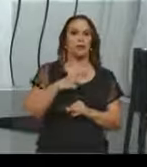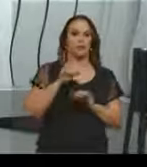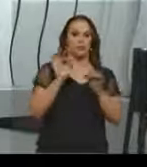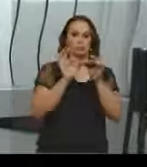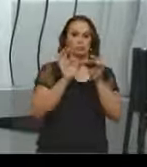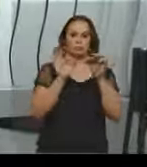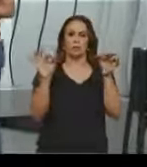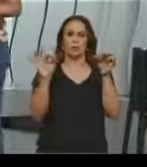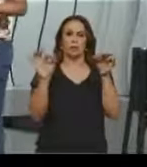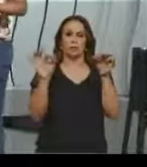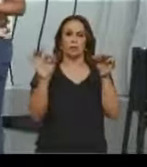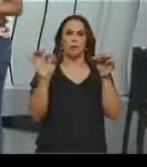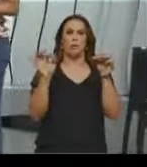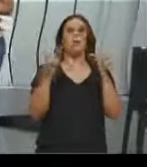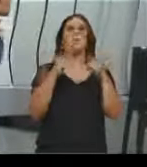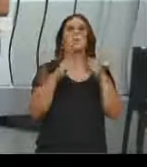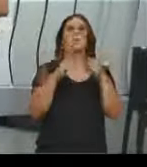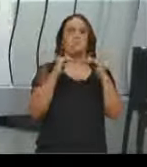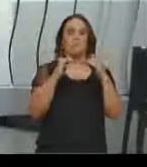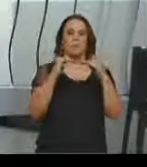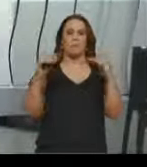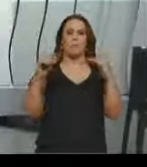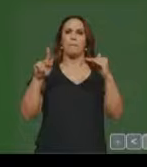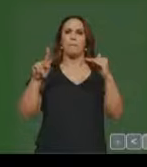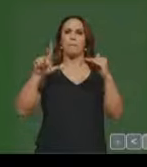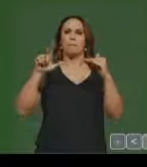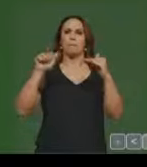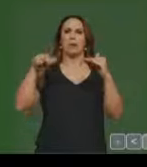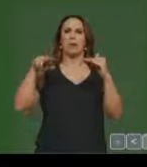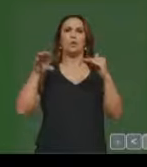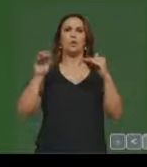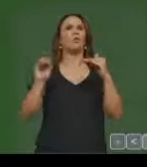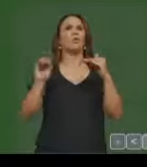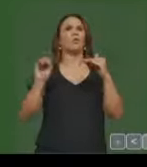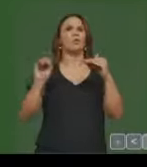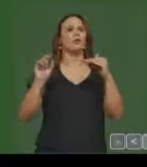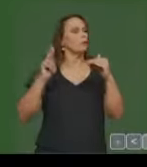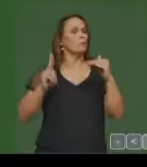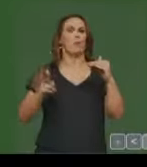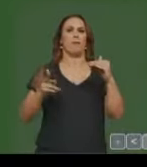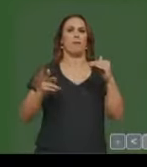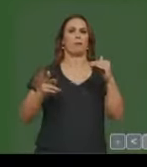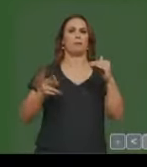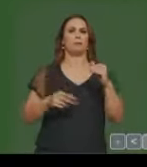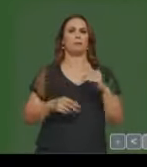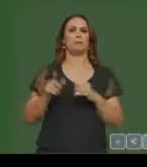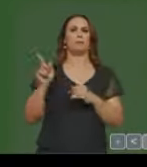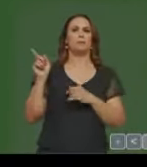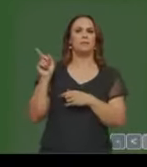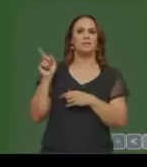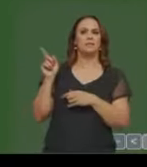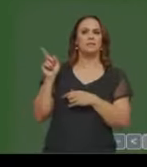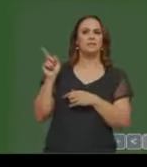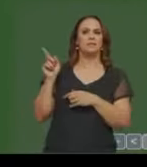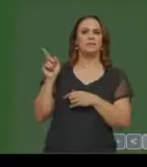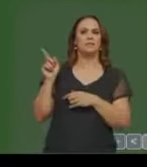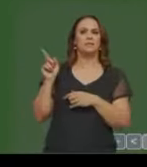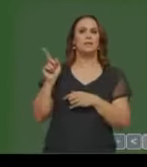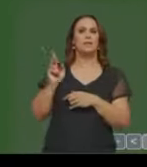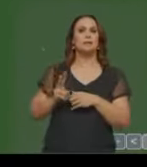está sobre o mesmo plano, né? E quando nós temos, como se fosse um triângulozinho rachurado, né? Todo coloridinho aqui,